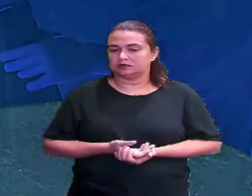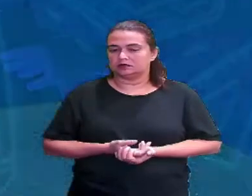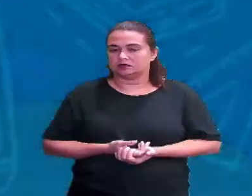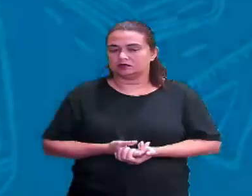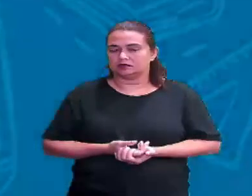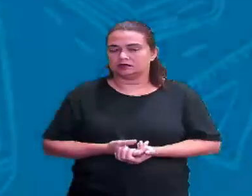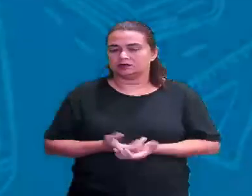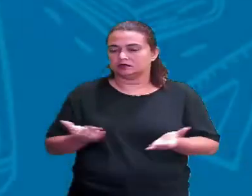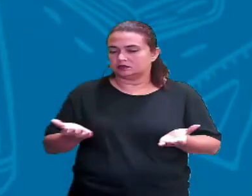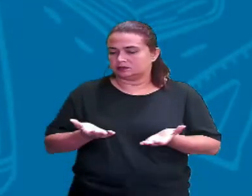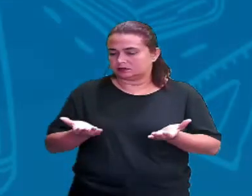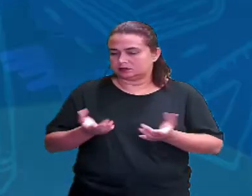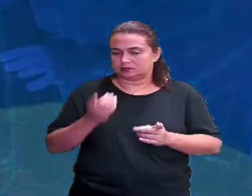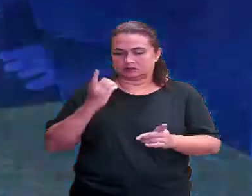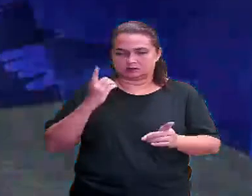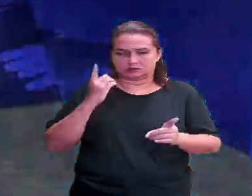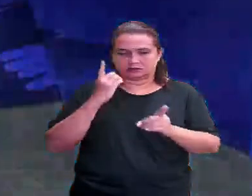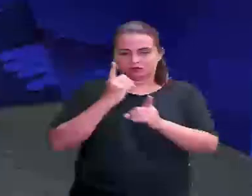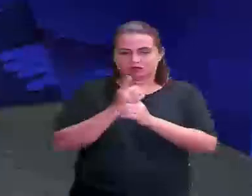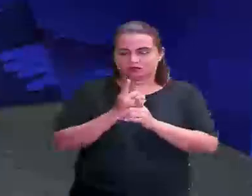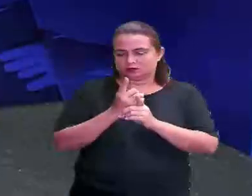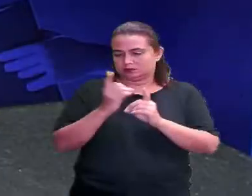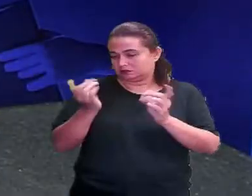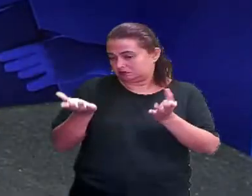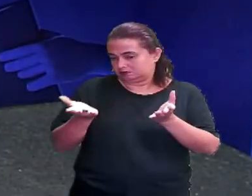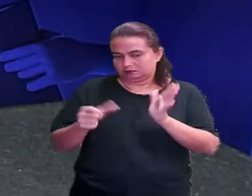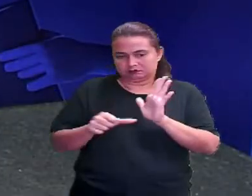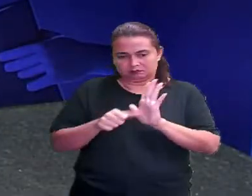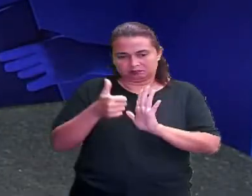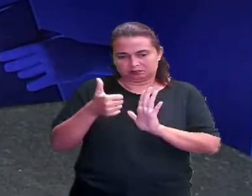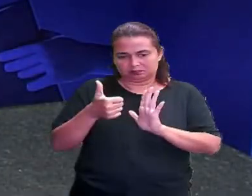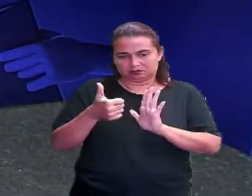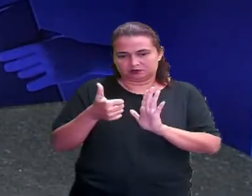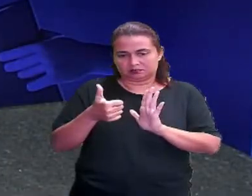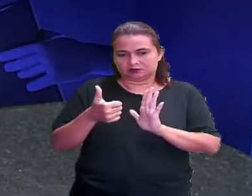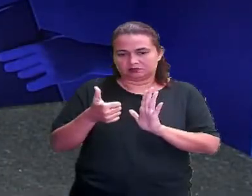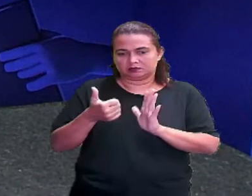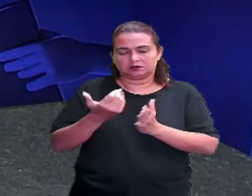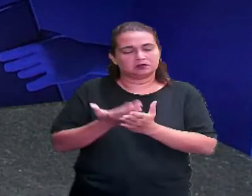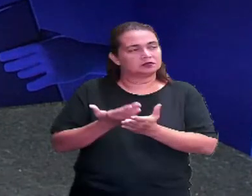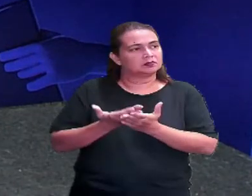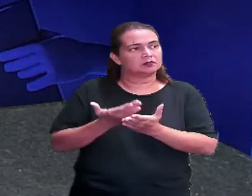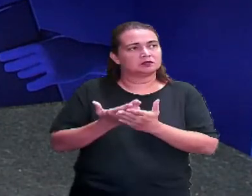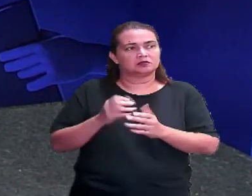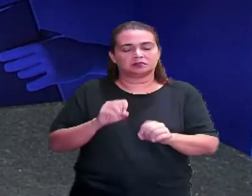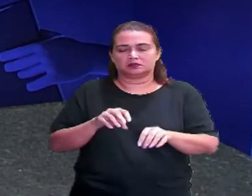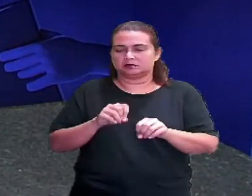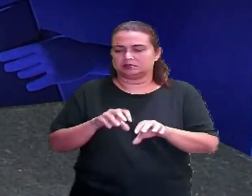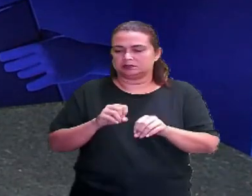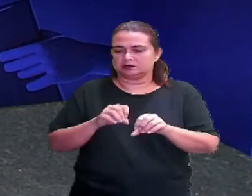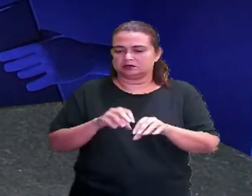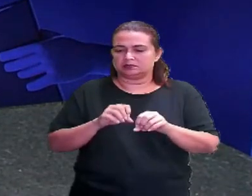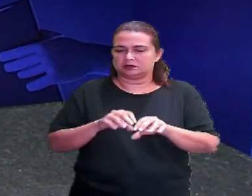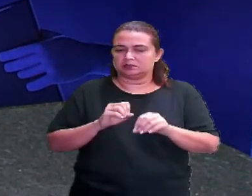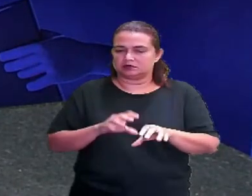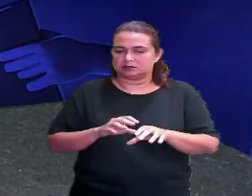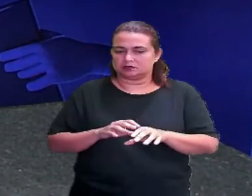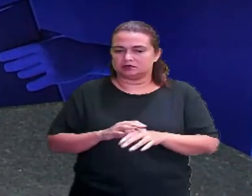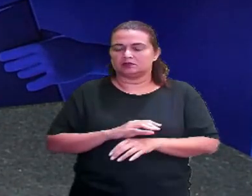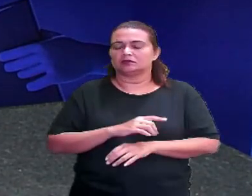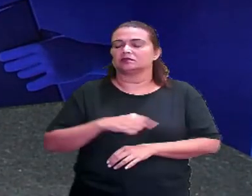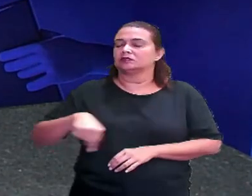este é o nosso primeiro encontro, né, desse período, desse ano letivo, e essa é uma primeira parte dos